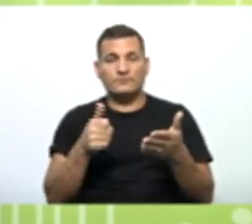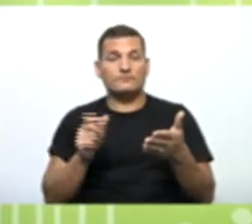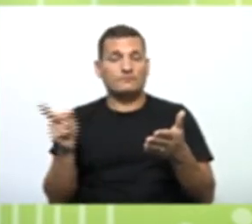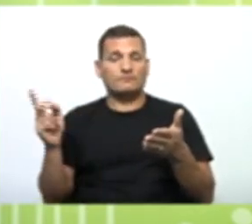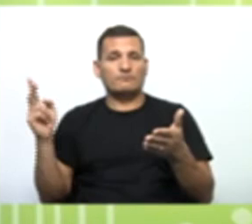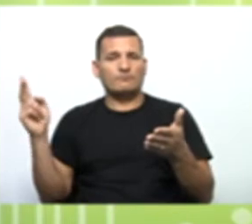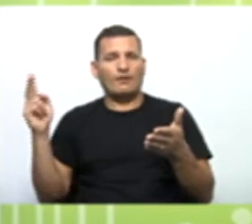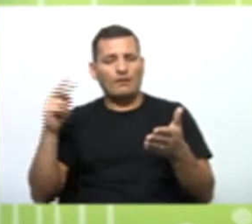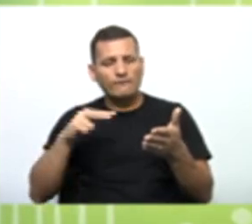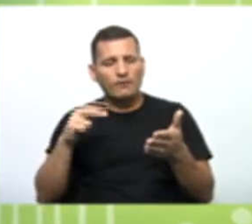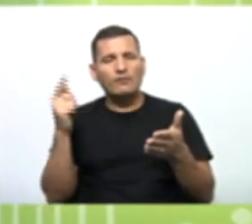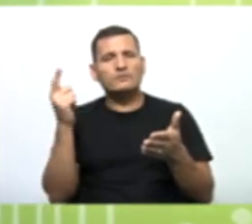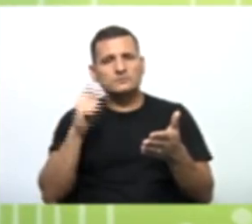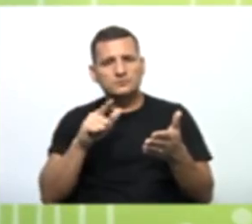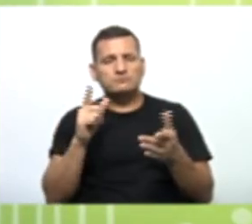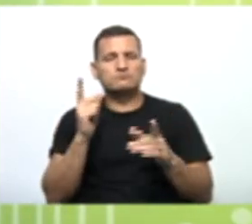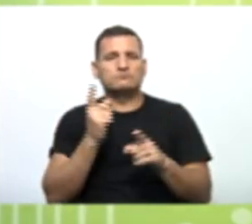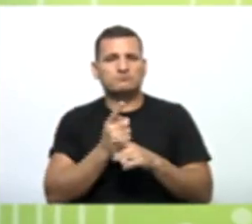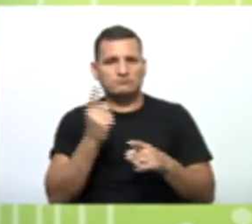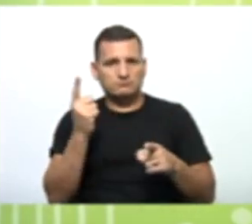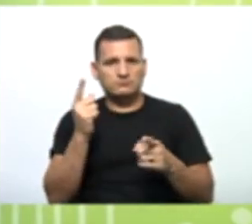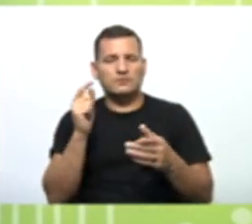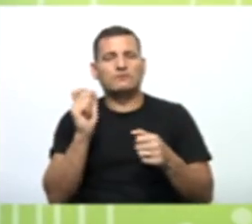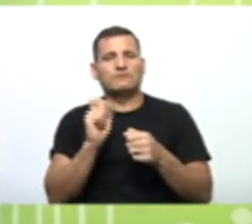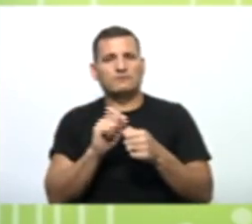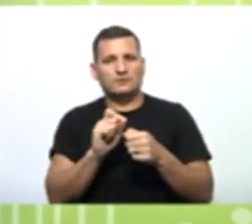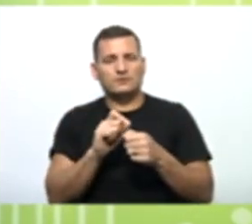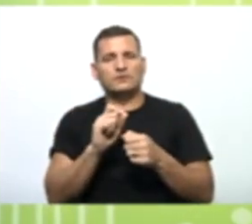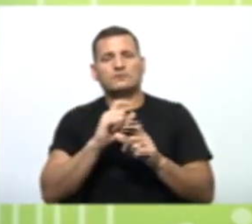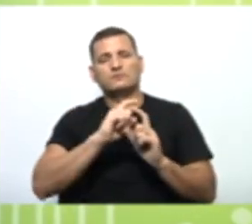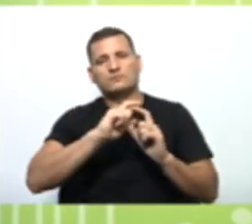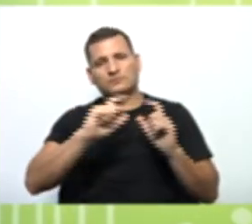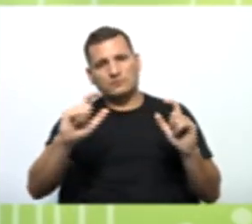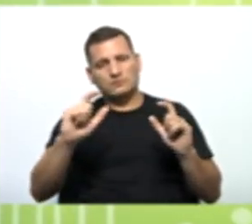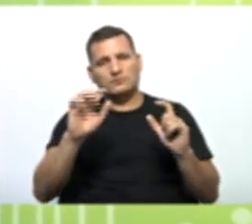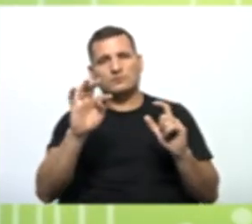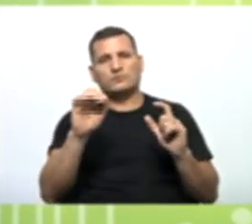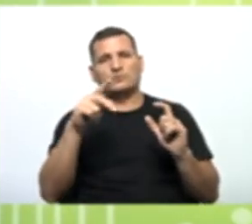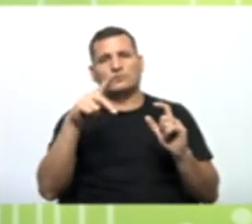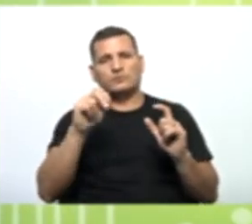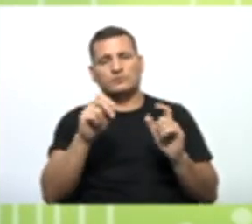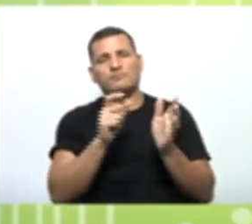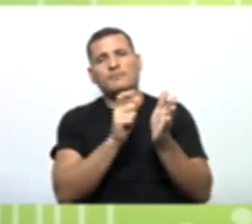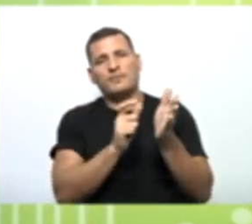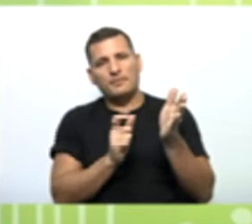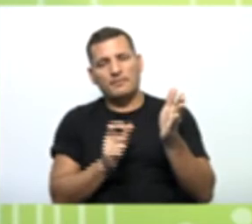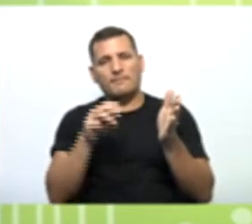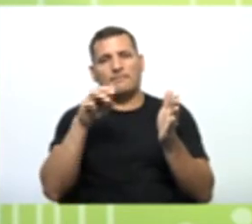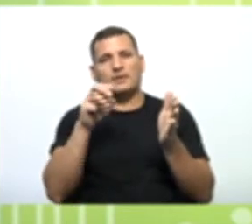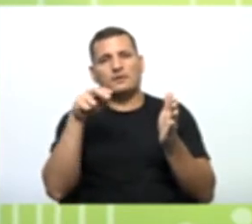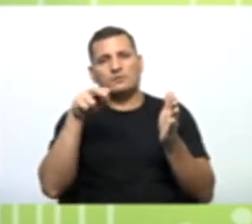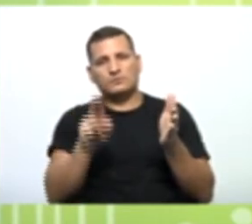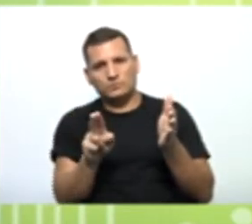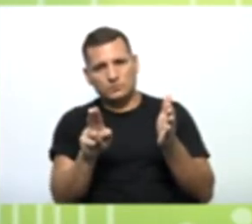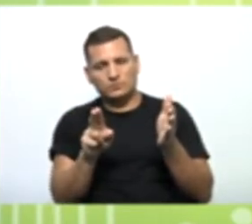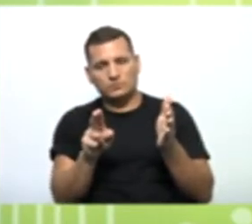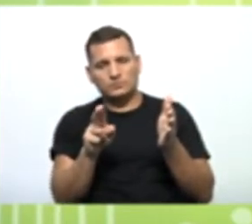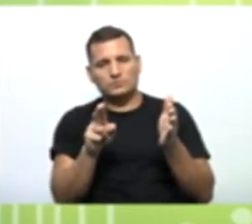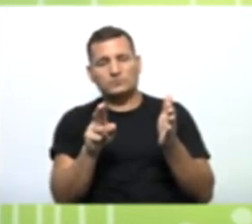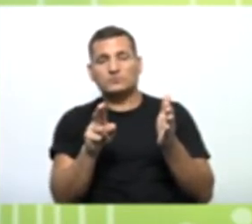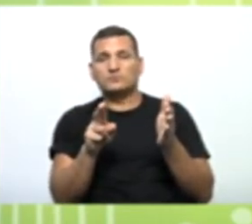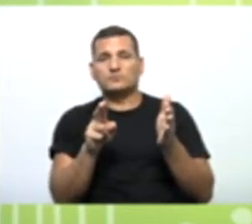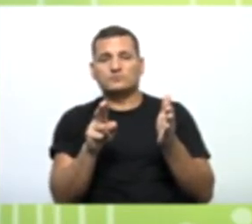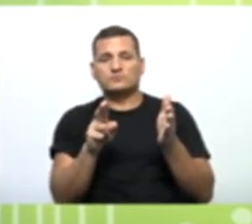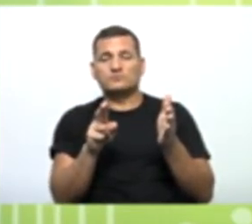consiga identificar que realmente ali vai ter um topo, vai ter as quantidades de menu, se aqueles menus